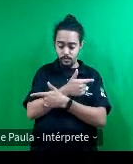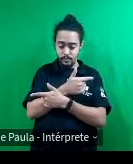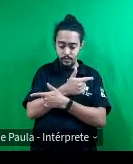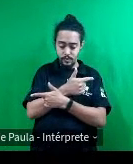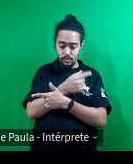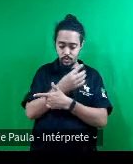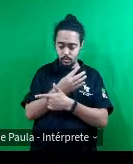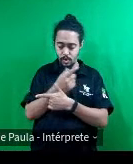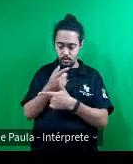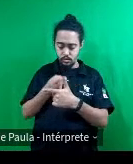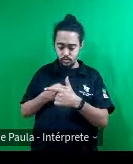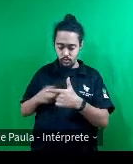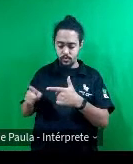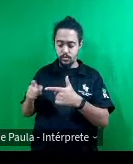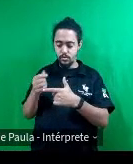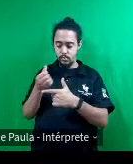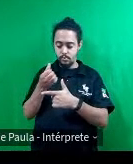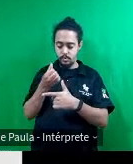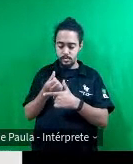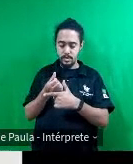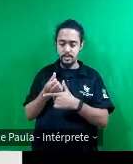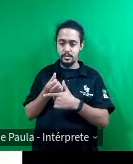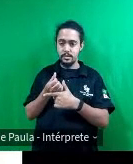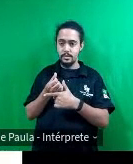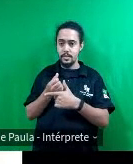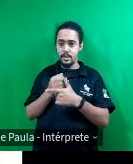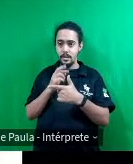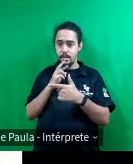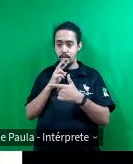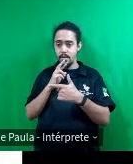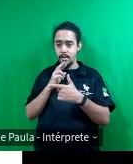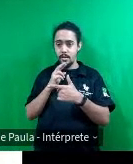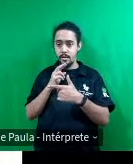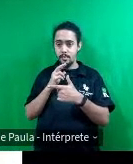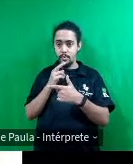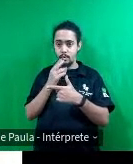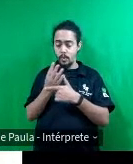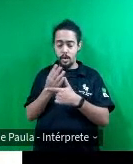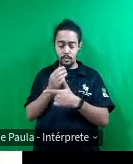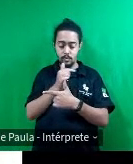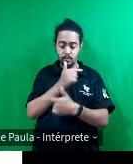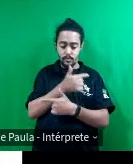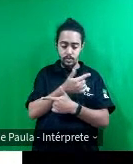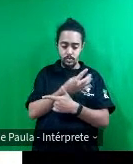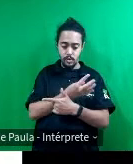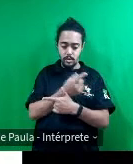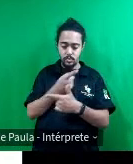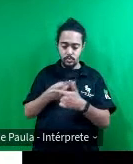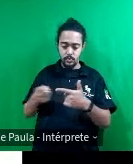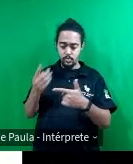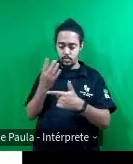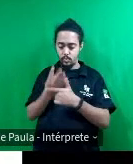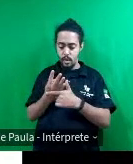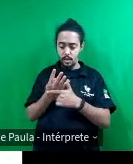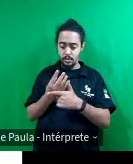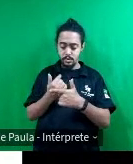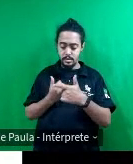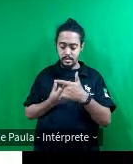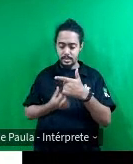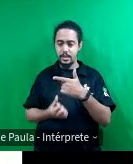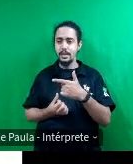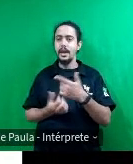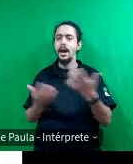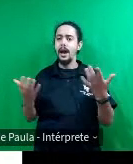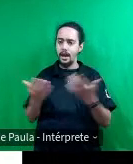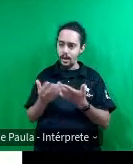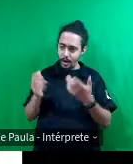é igual a 6. Vamos ver se voltou? Agora sim, né? Agora tudo faz sentido. A